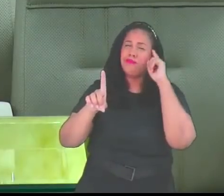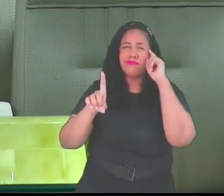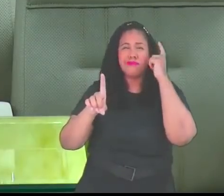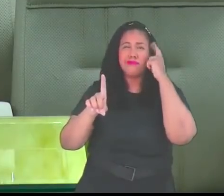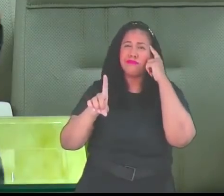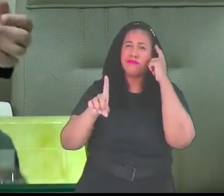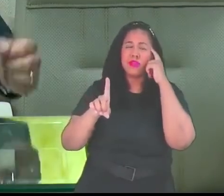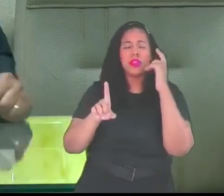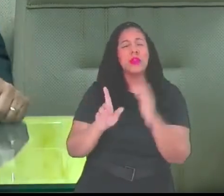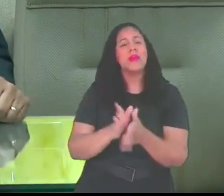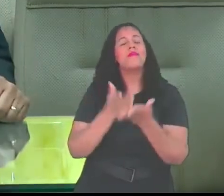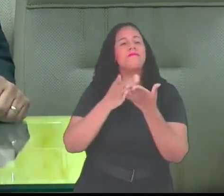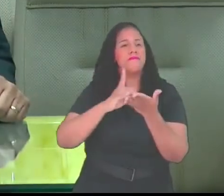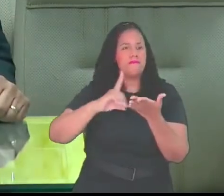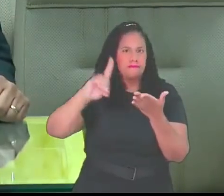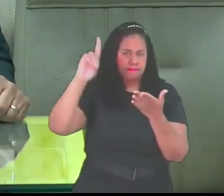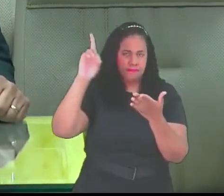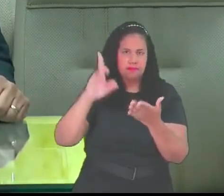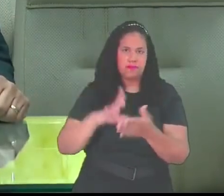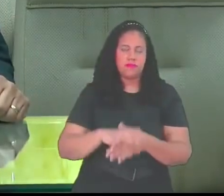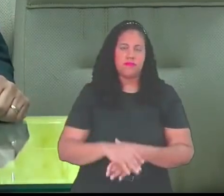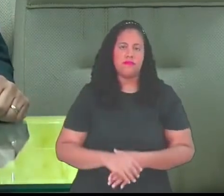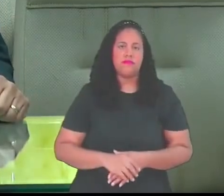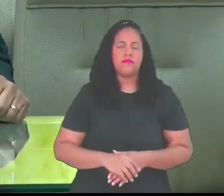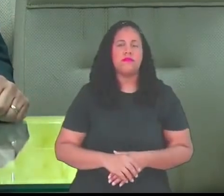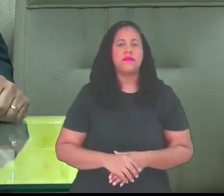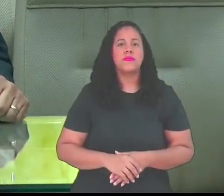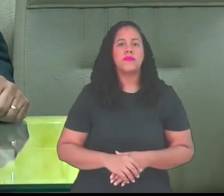com a palavra do Senhor.